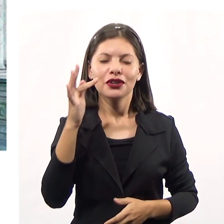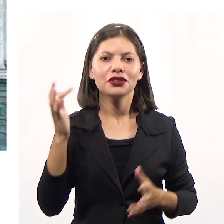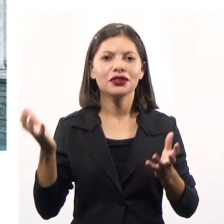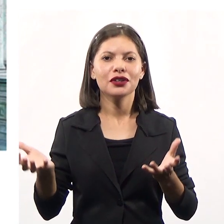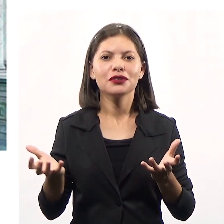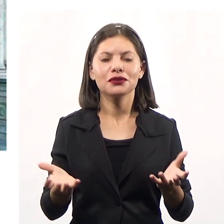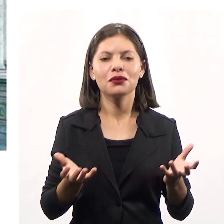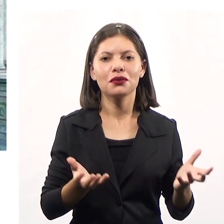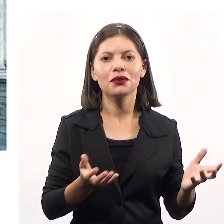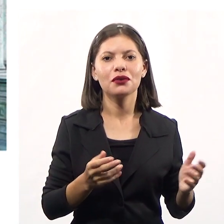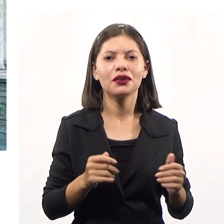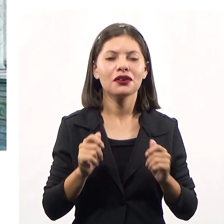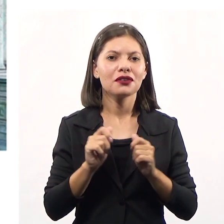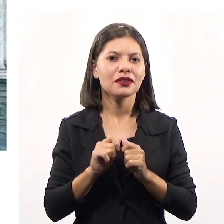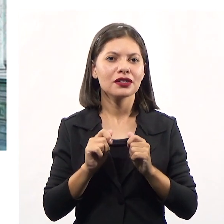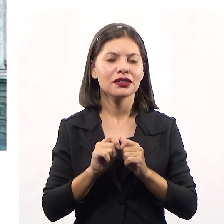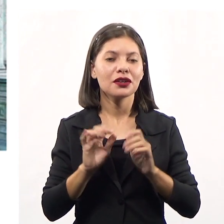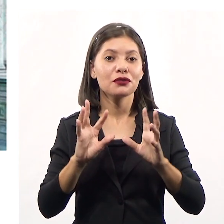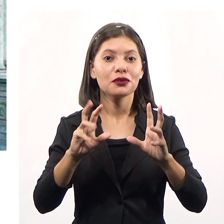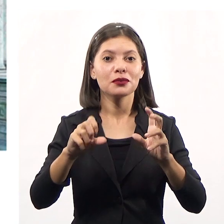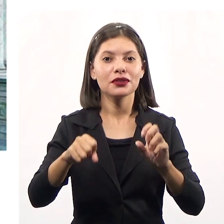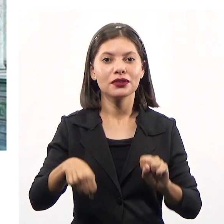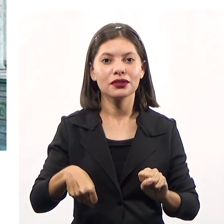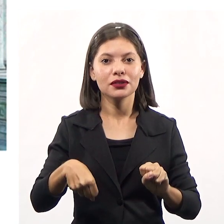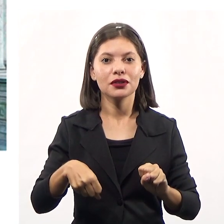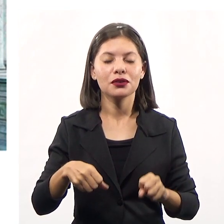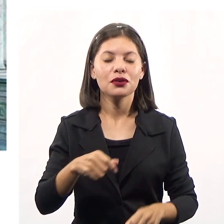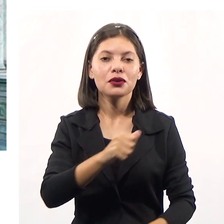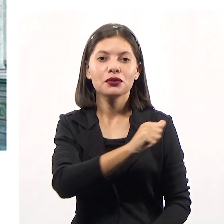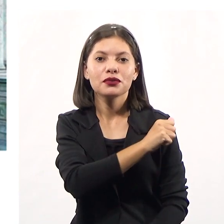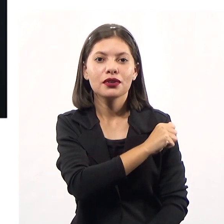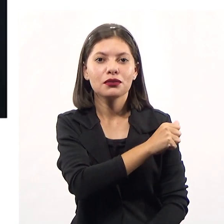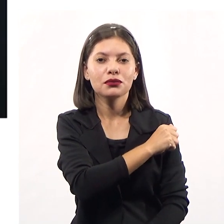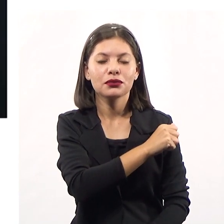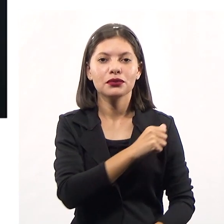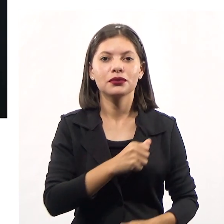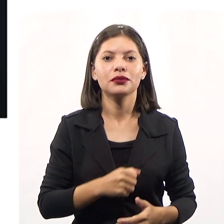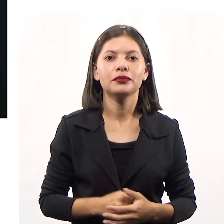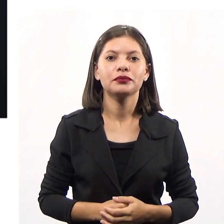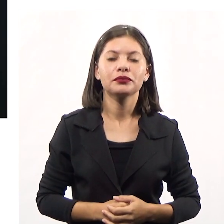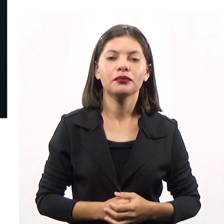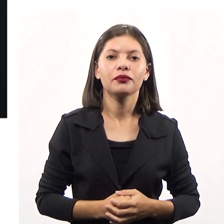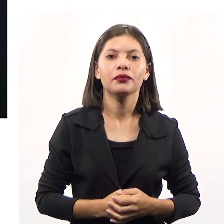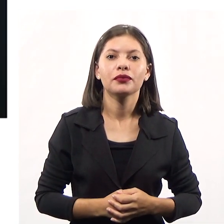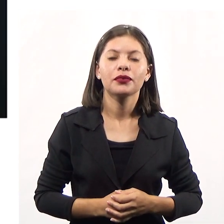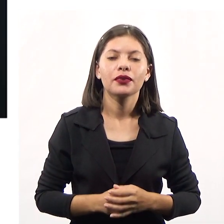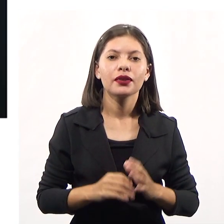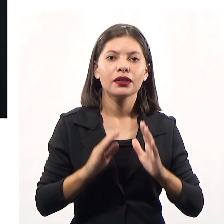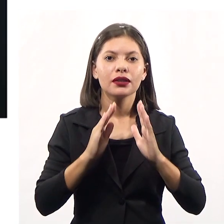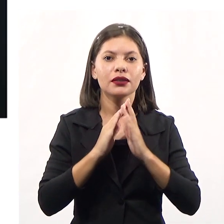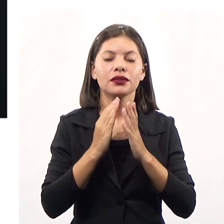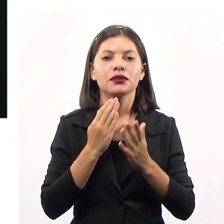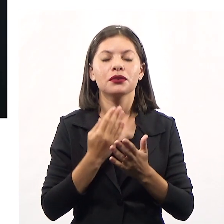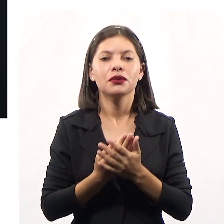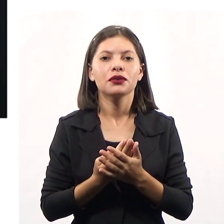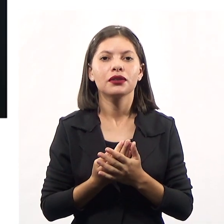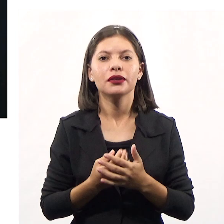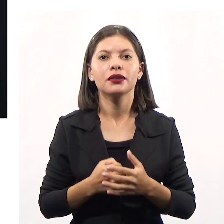escola, fazendo essa formação dos seus alunos. Então, a